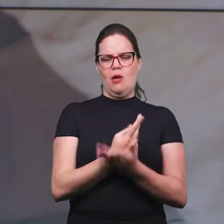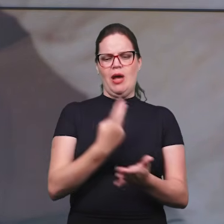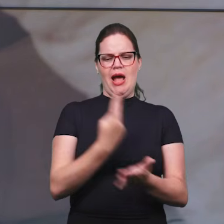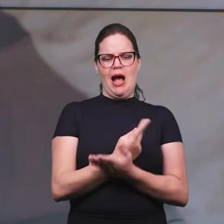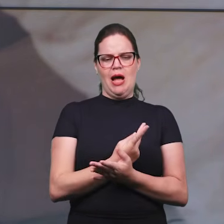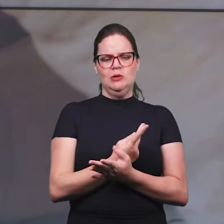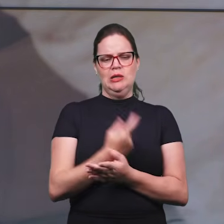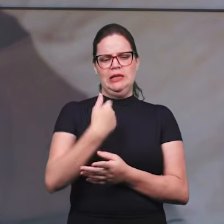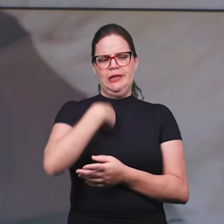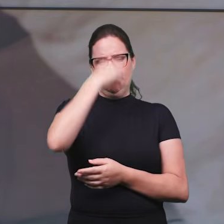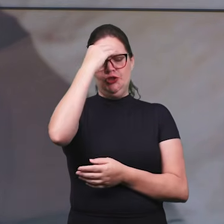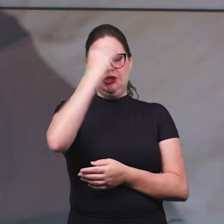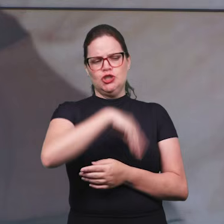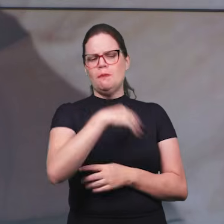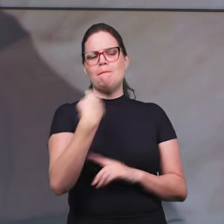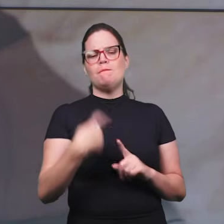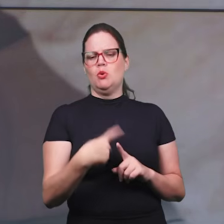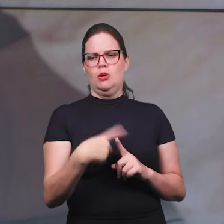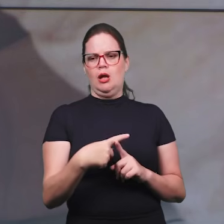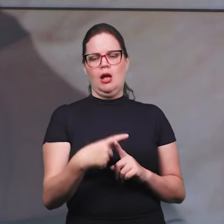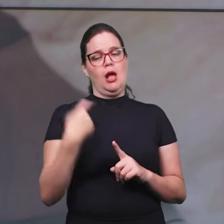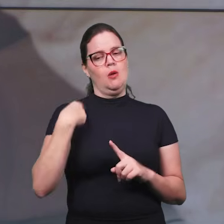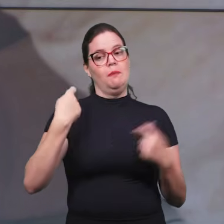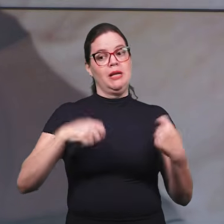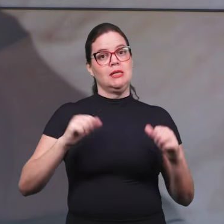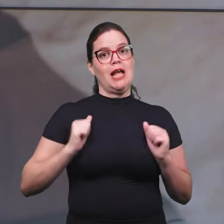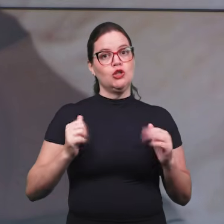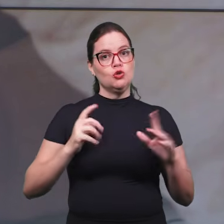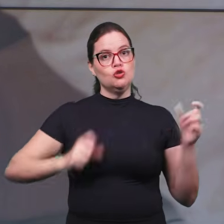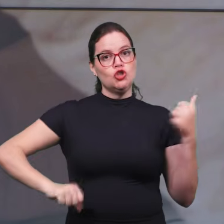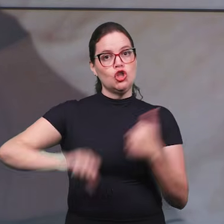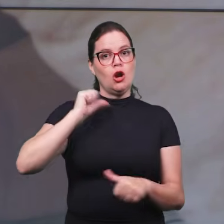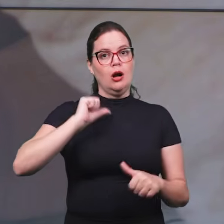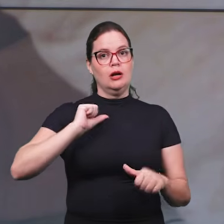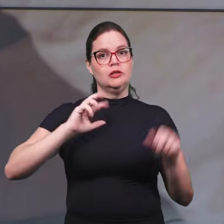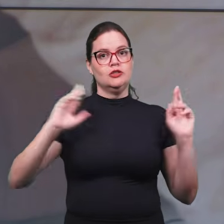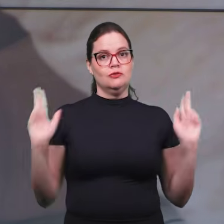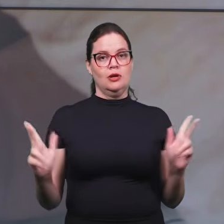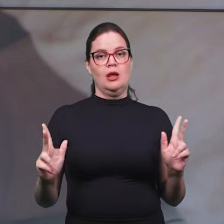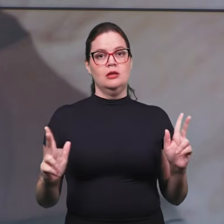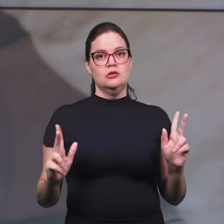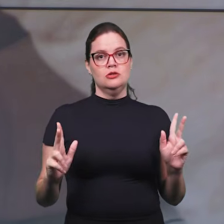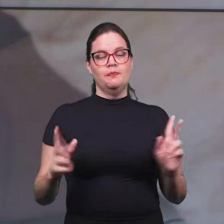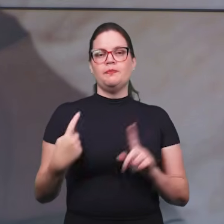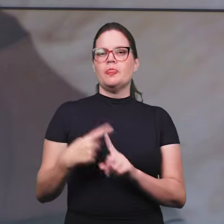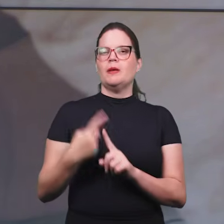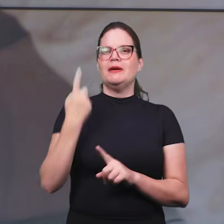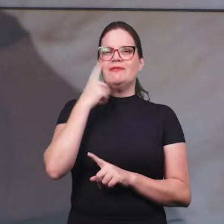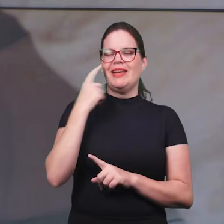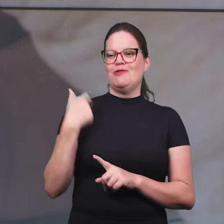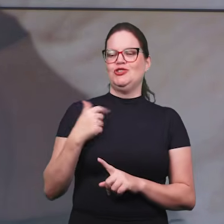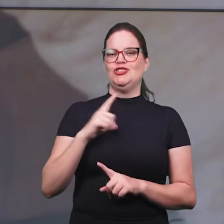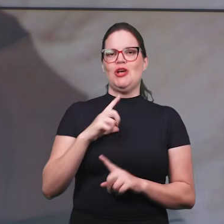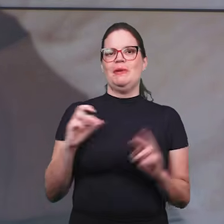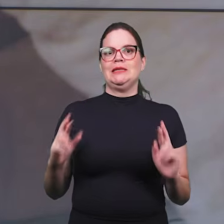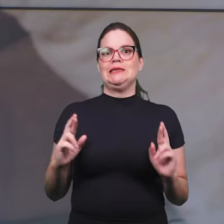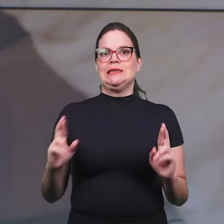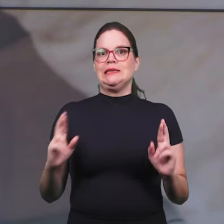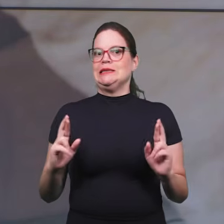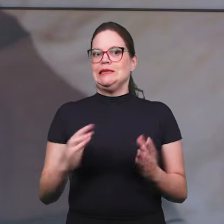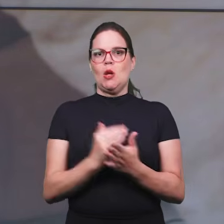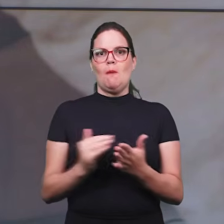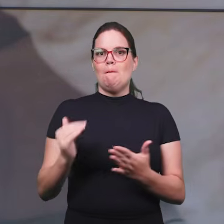a desistir, se não houver essa mudança, a tendência é que os erros sejam mantidos. Eu estava com uma expectativa